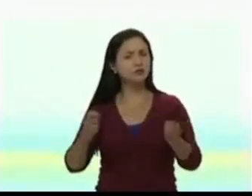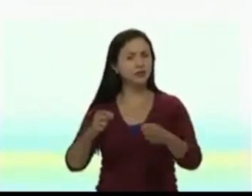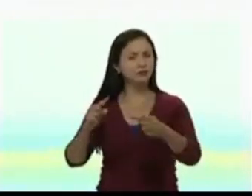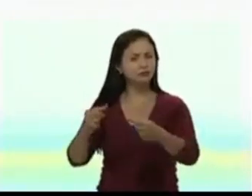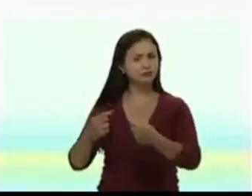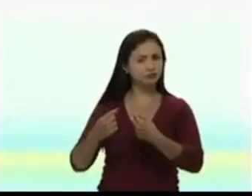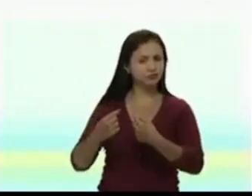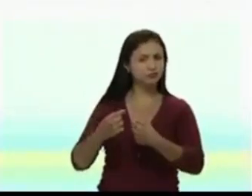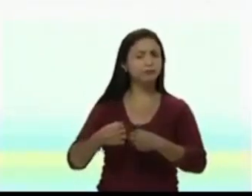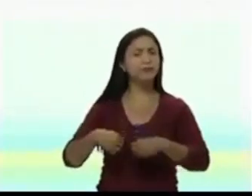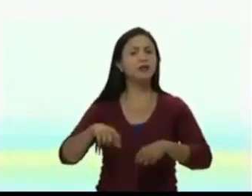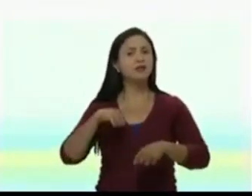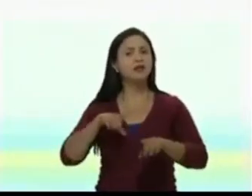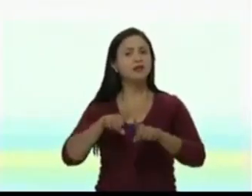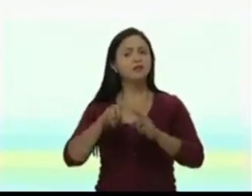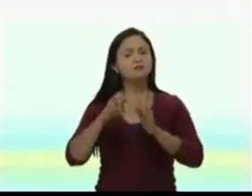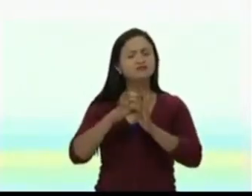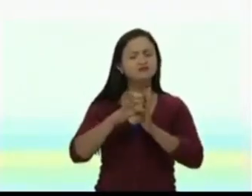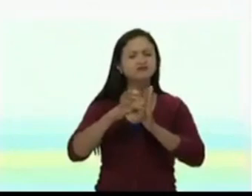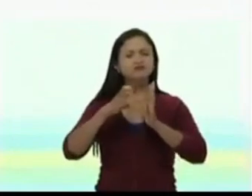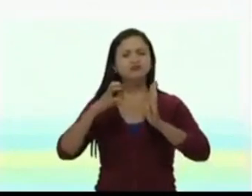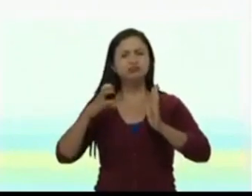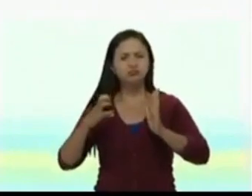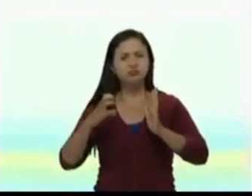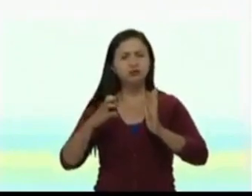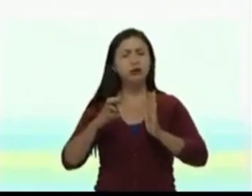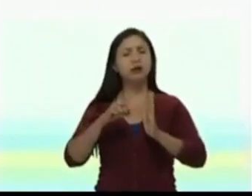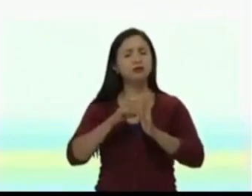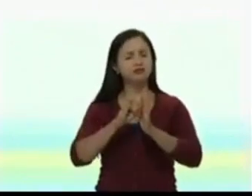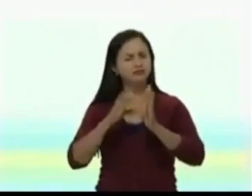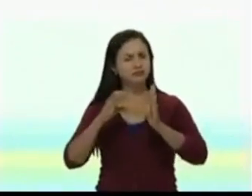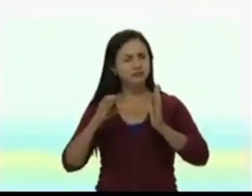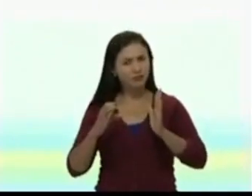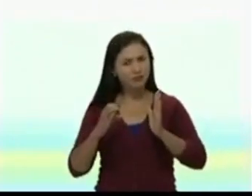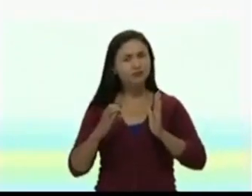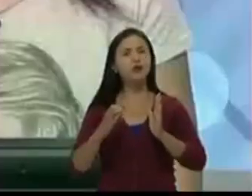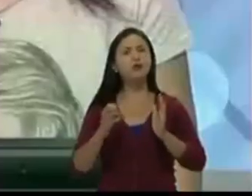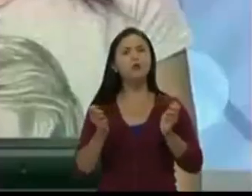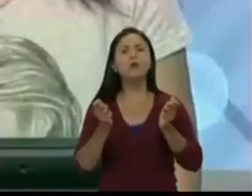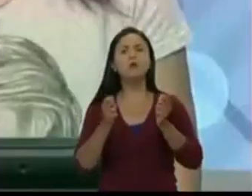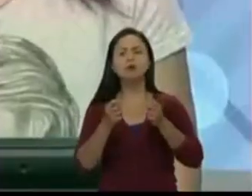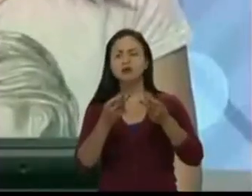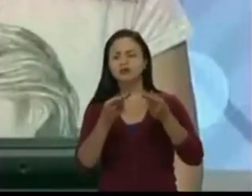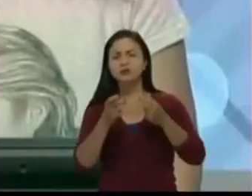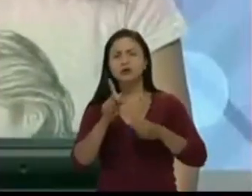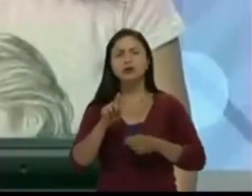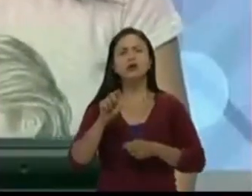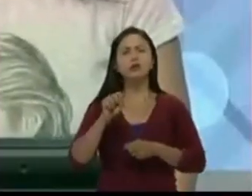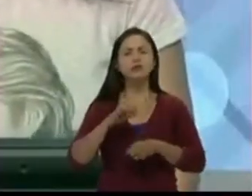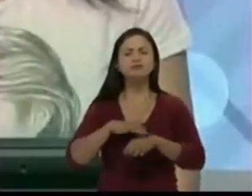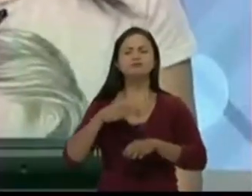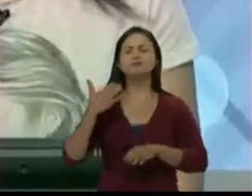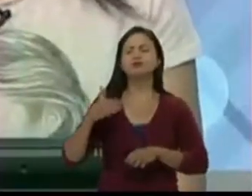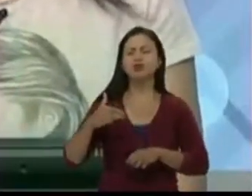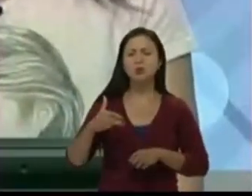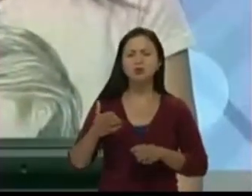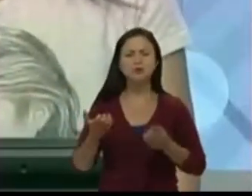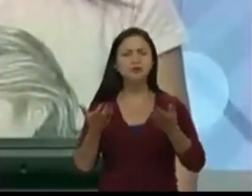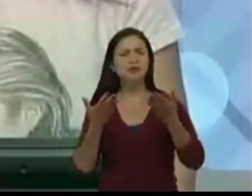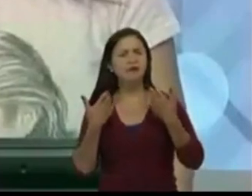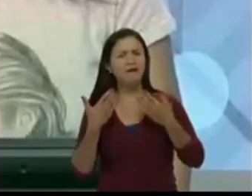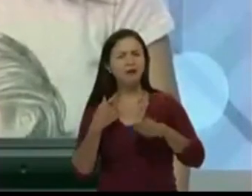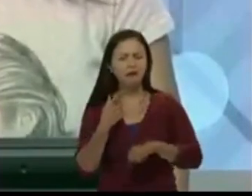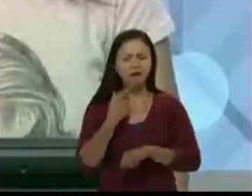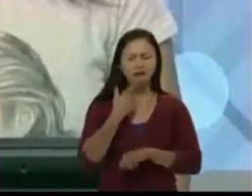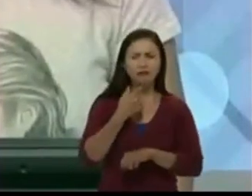processo temos a inflamação. A inflamação possui sinais facilmente reconhecidos, que são dor, calor, rubor